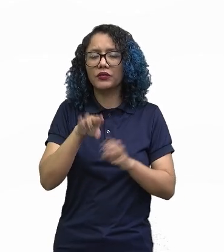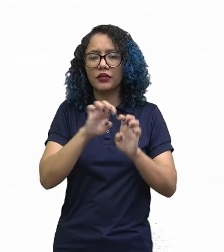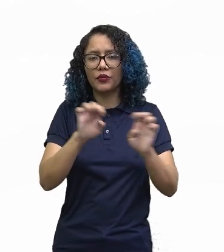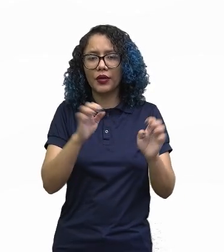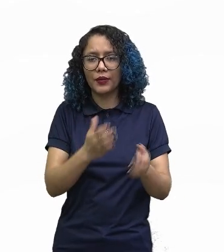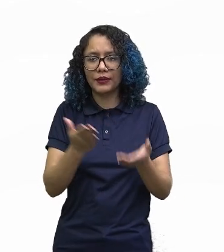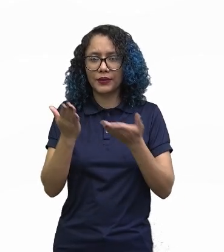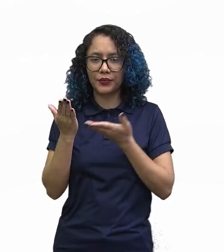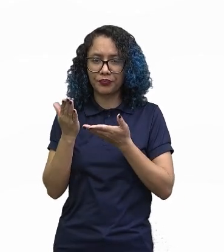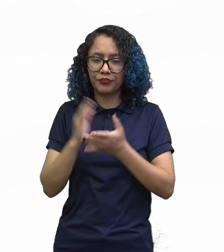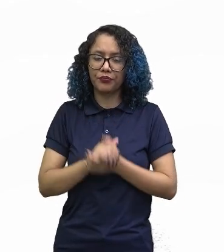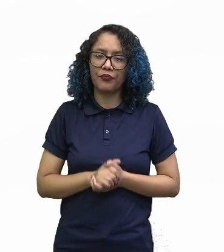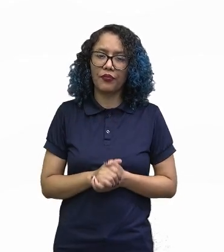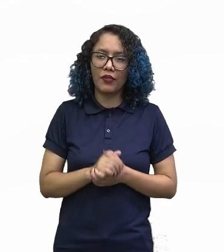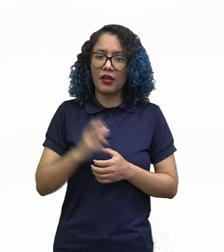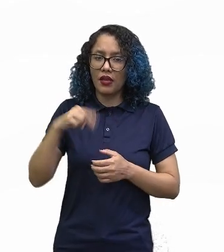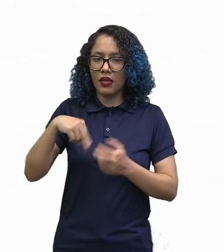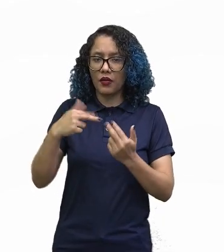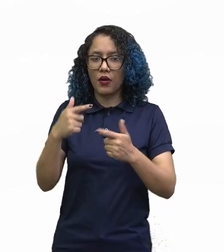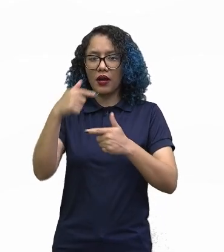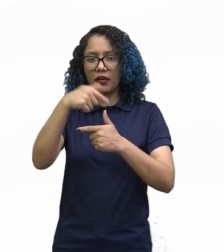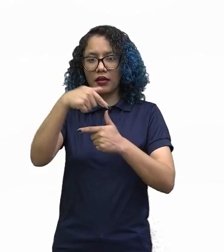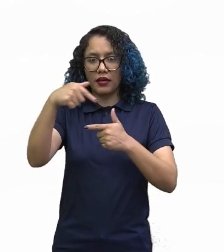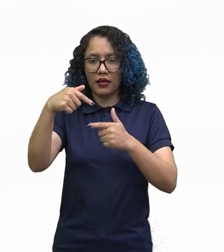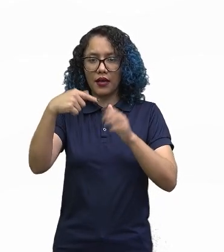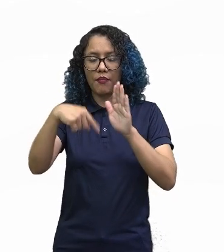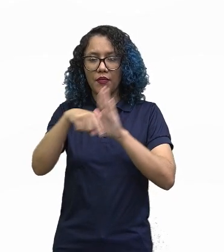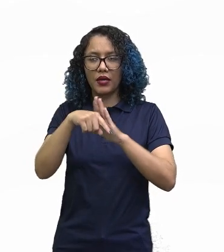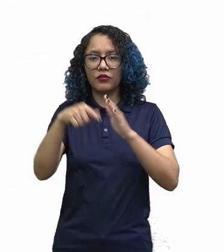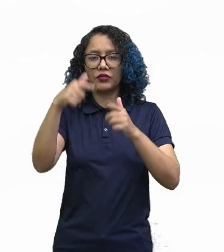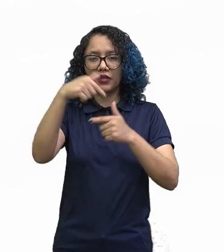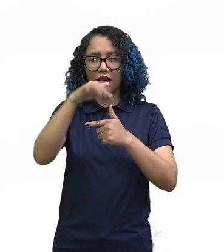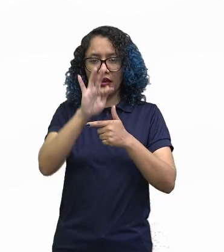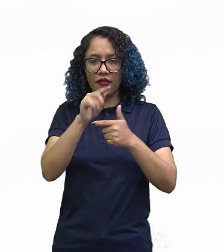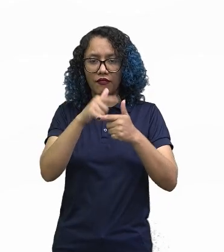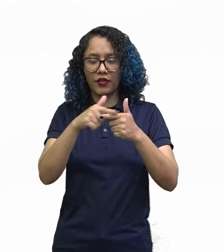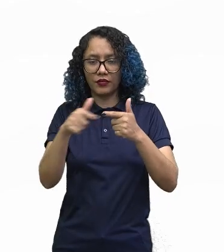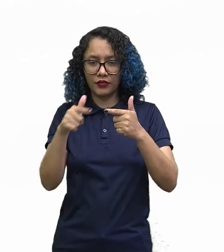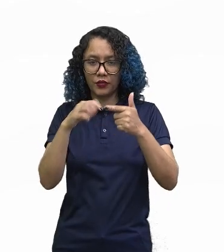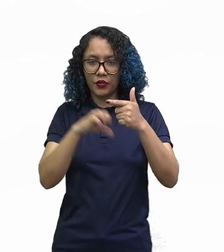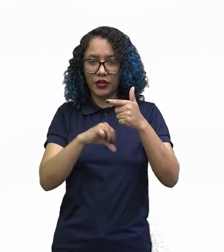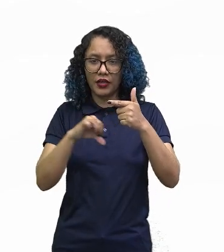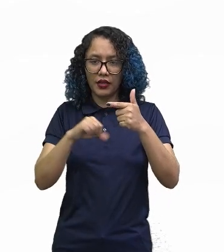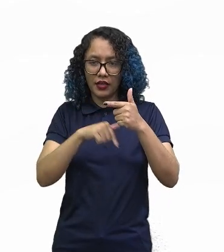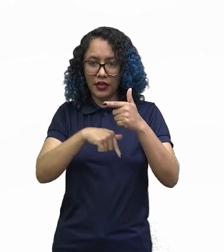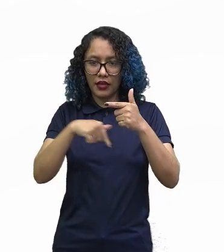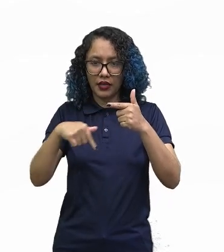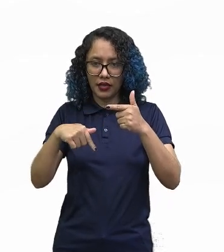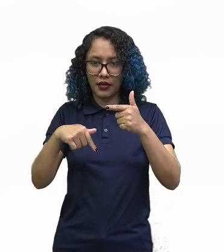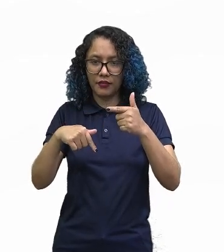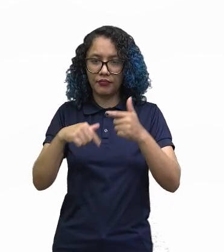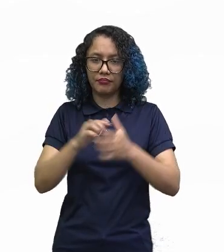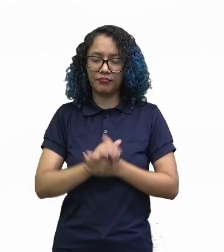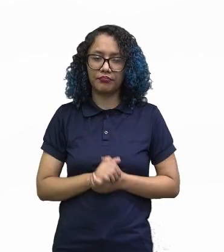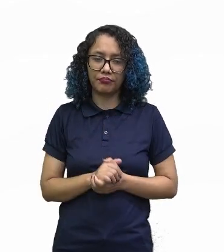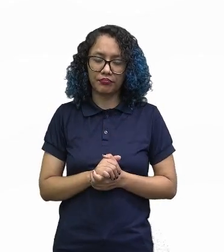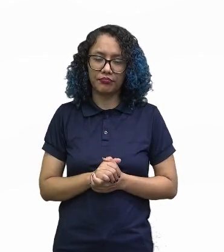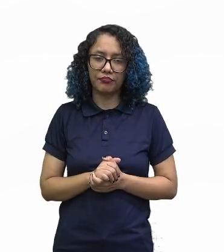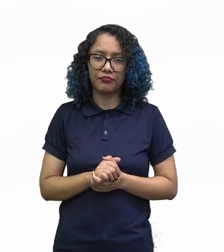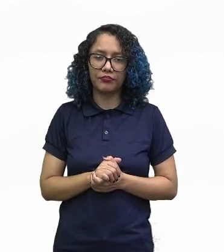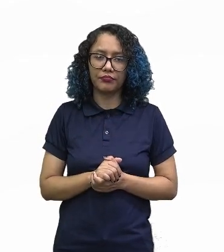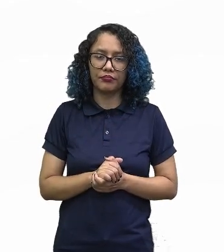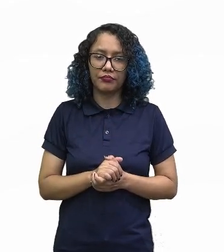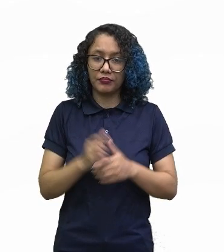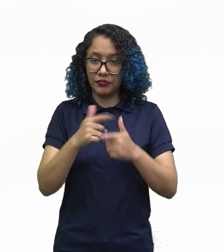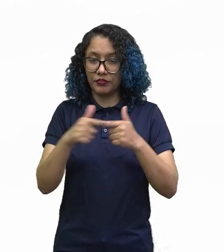menos quantidade de calor da fonte quente dividido pela quantidade de calor da fonte fria